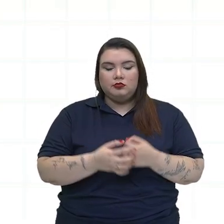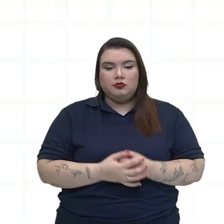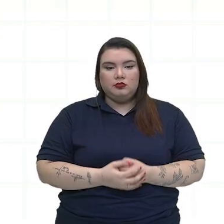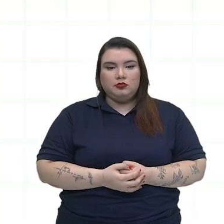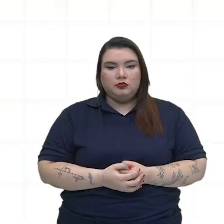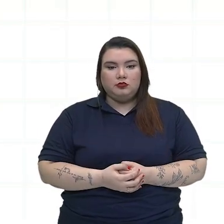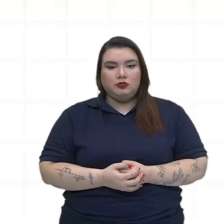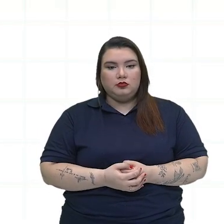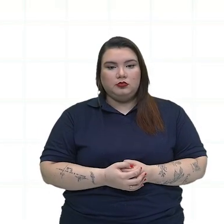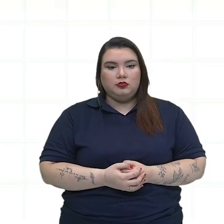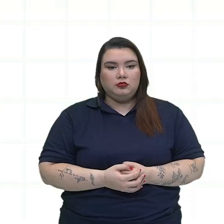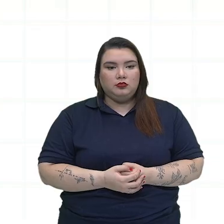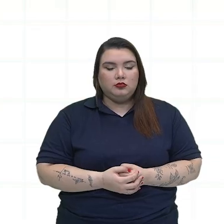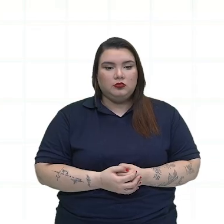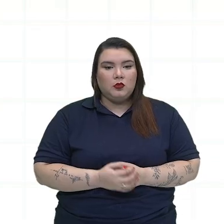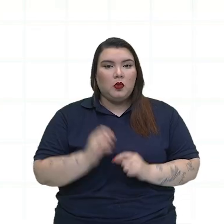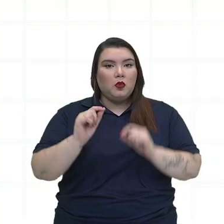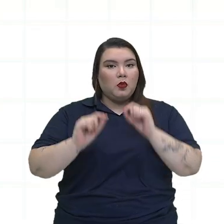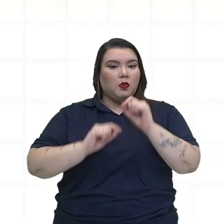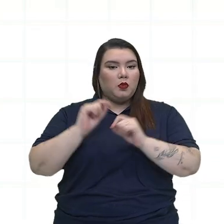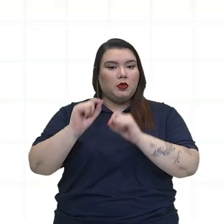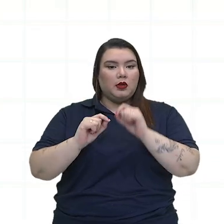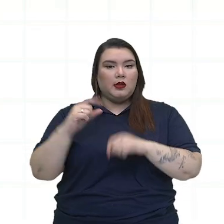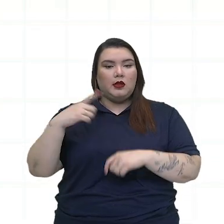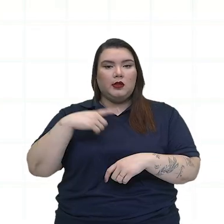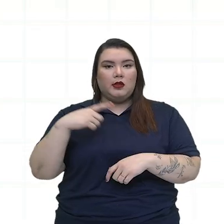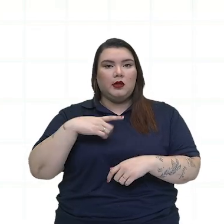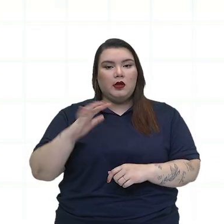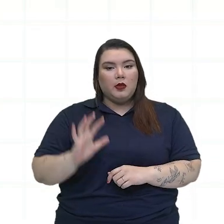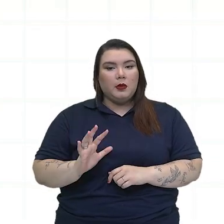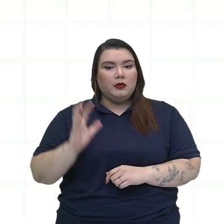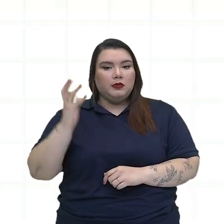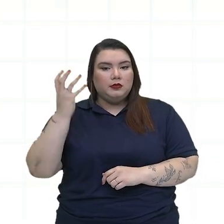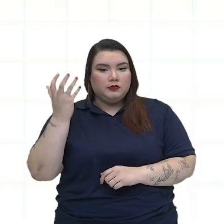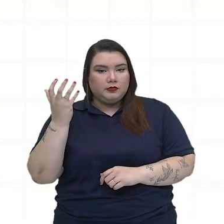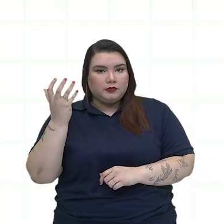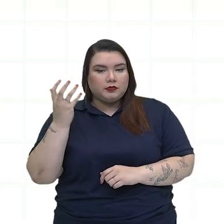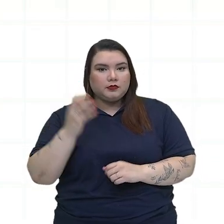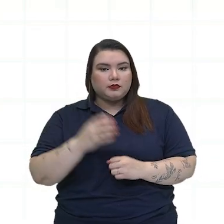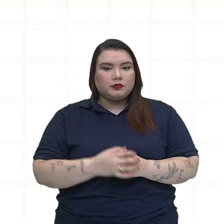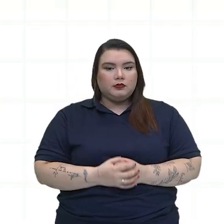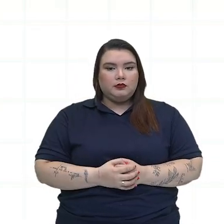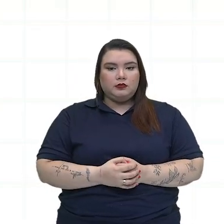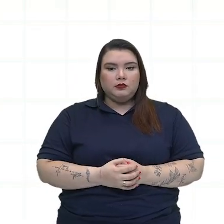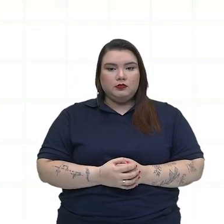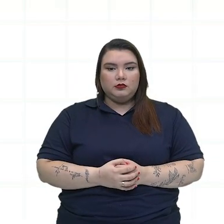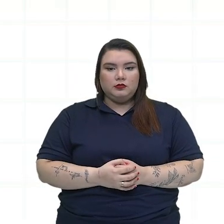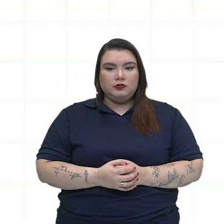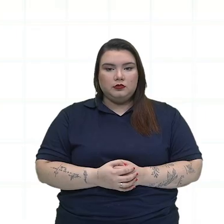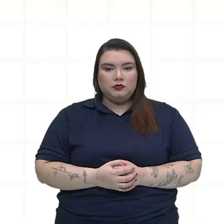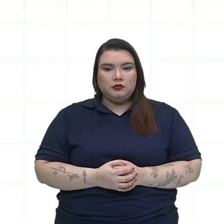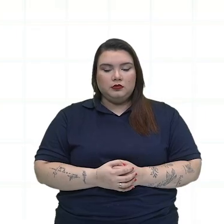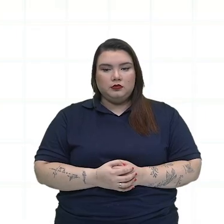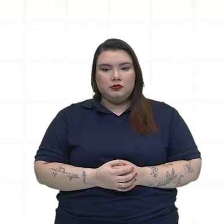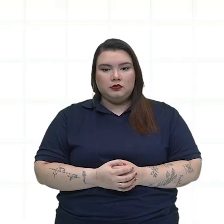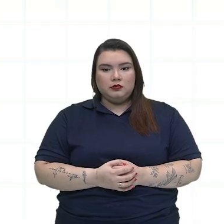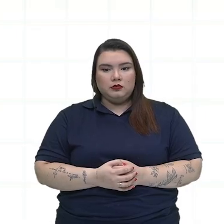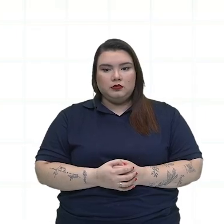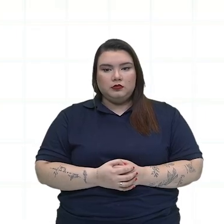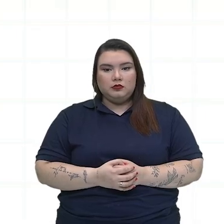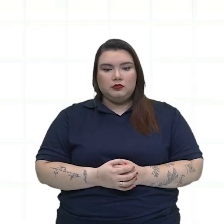What is happening, o que está acontecendo, or what the